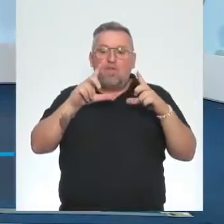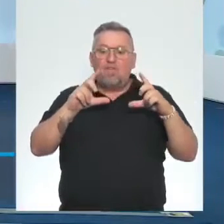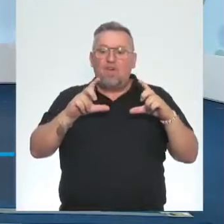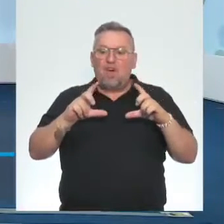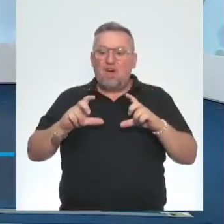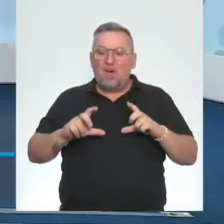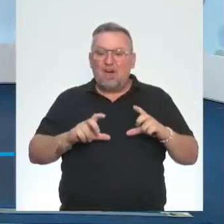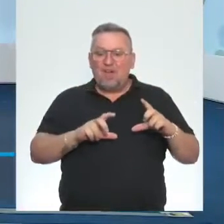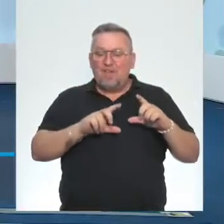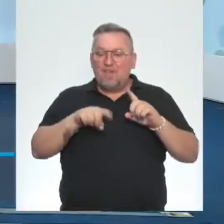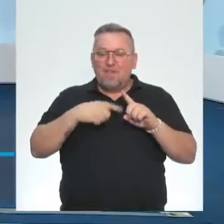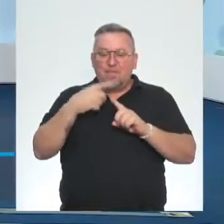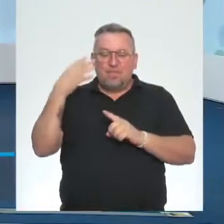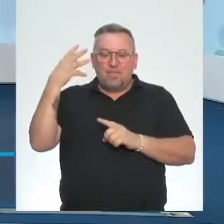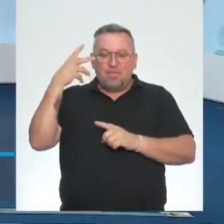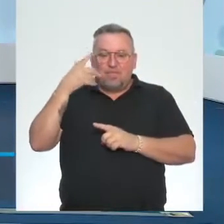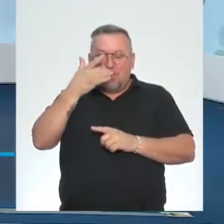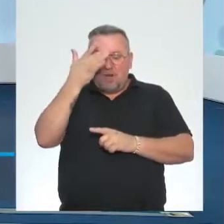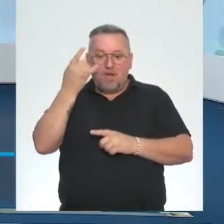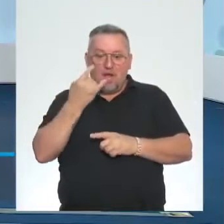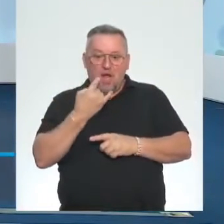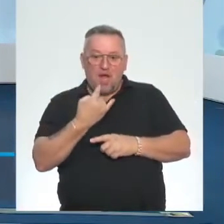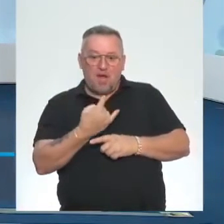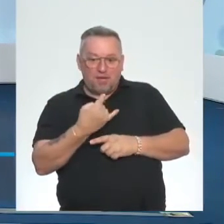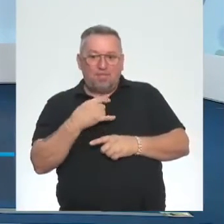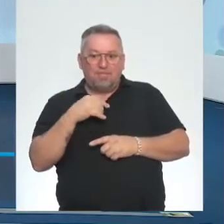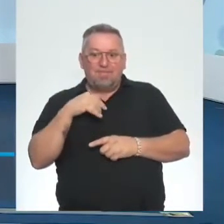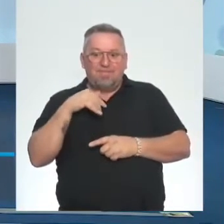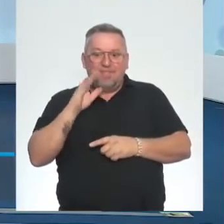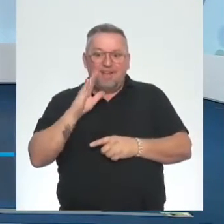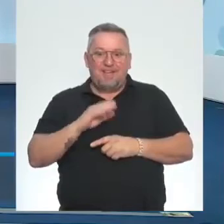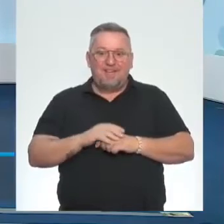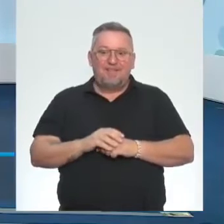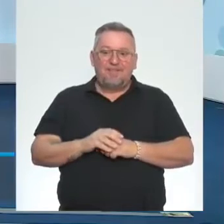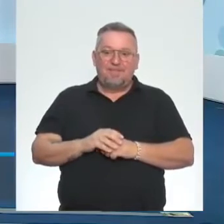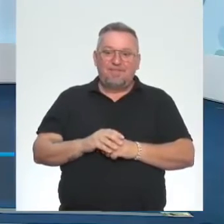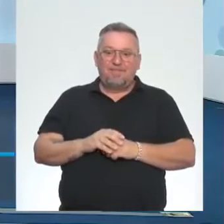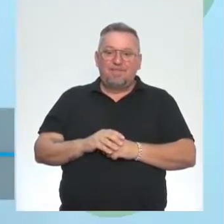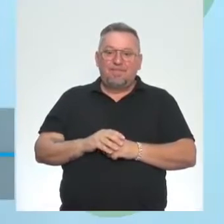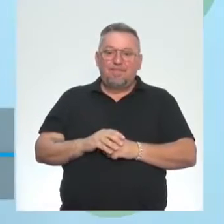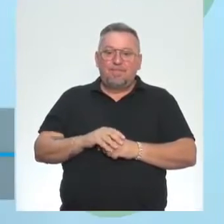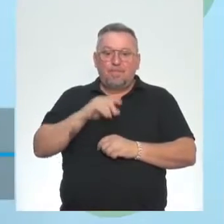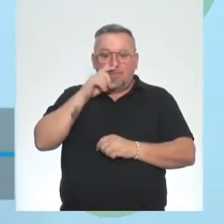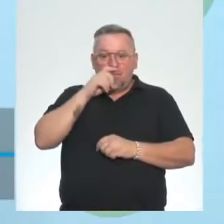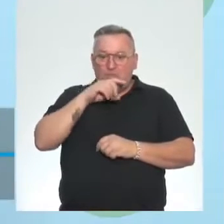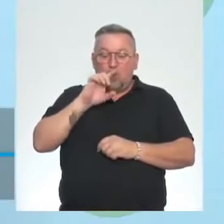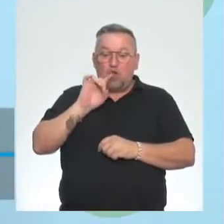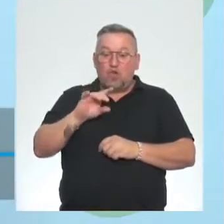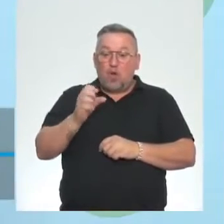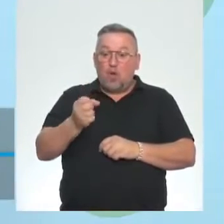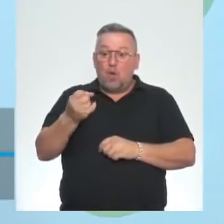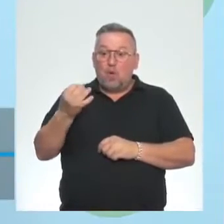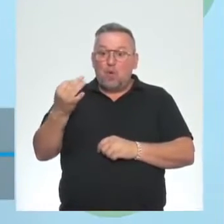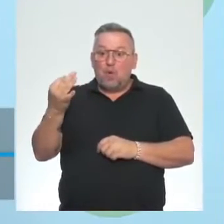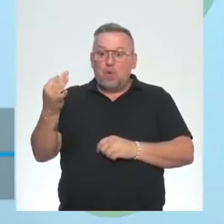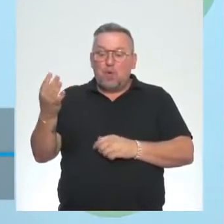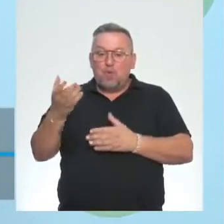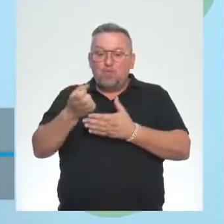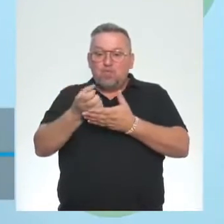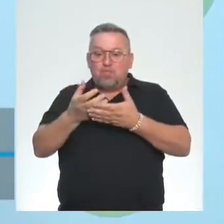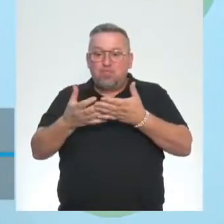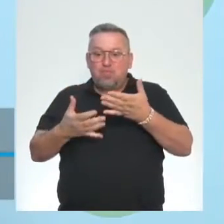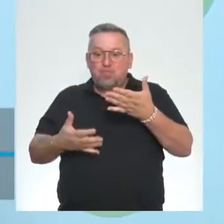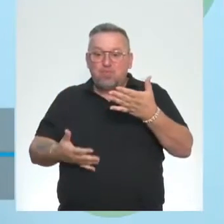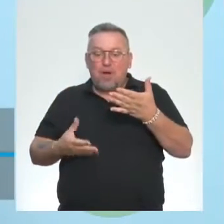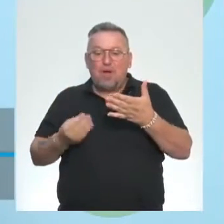né, suscetível, as pessoas se interessam mais. É verdade. Então, então, daí só quantos, né? Às vezes